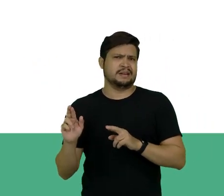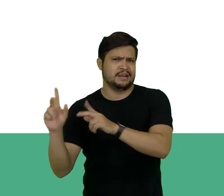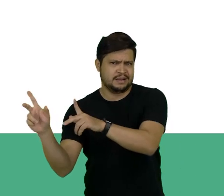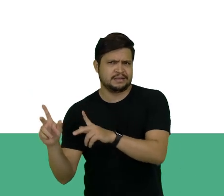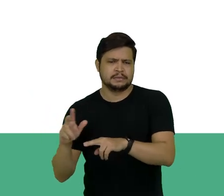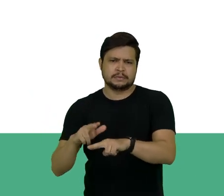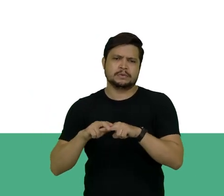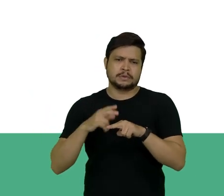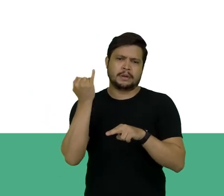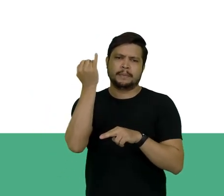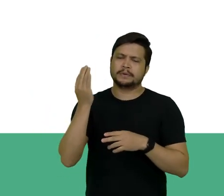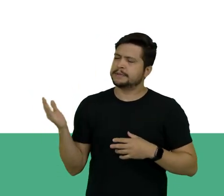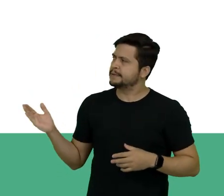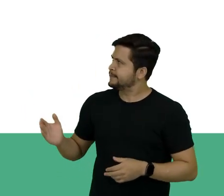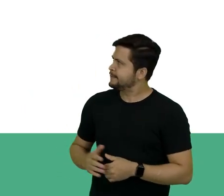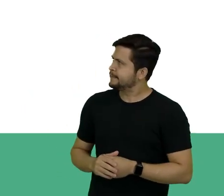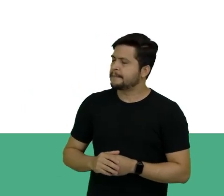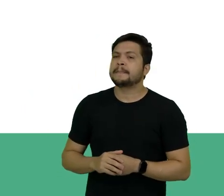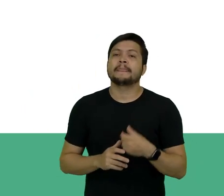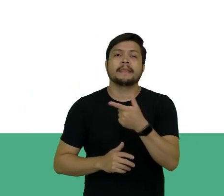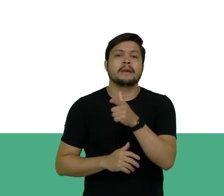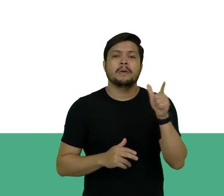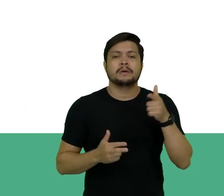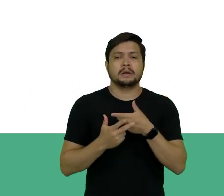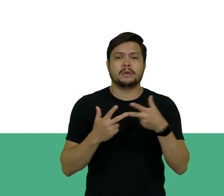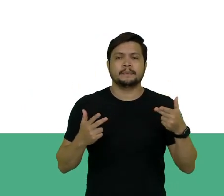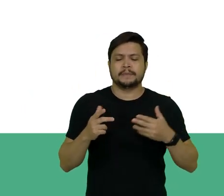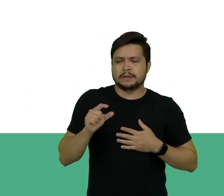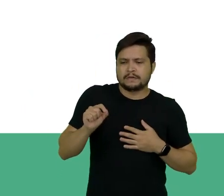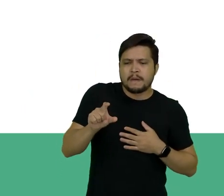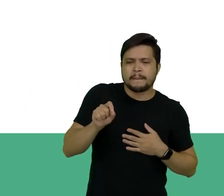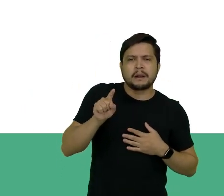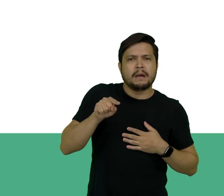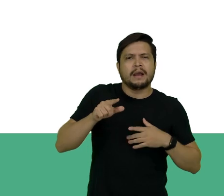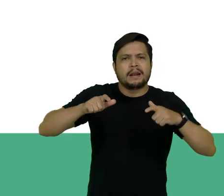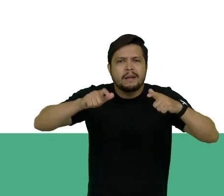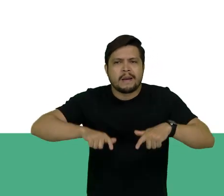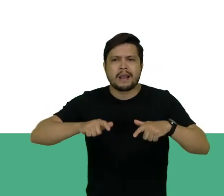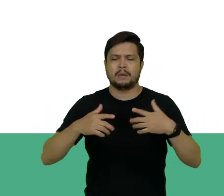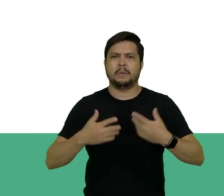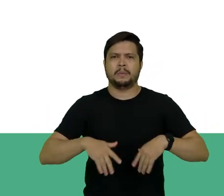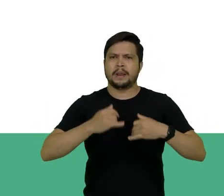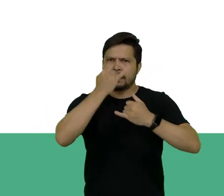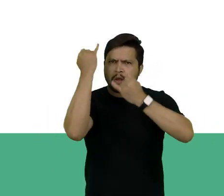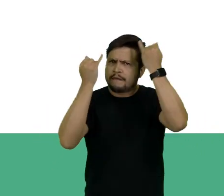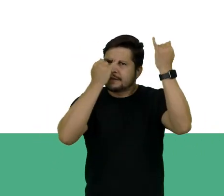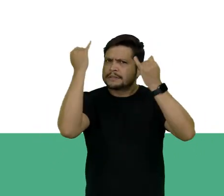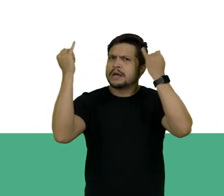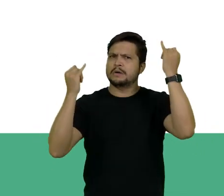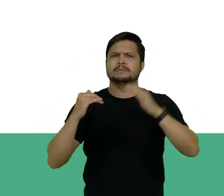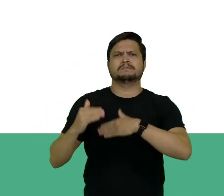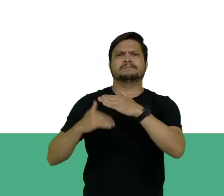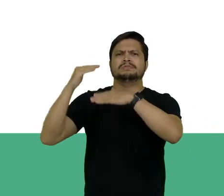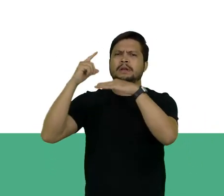oportunidade. Então, é muito importante isso daqui. Outra coisa, Sobral hoje é um ambiente de inovação. A gente